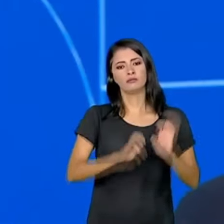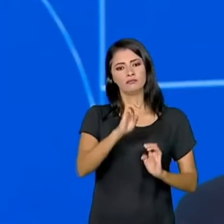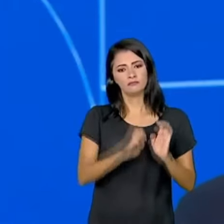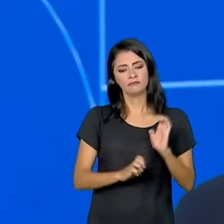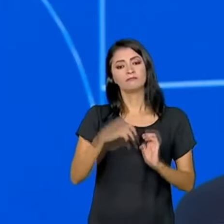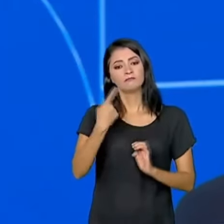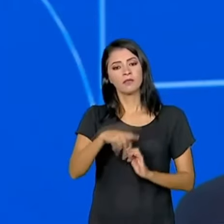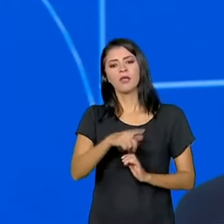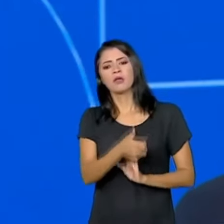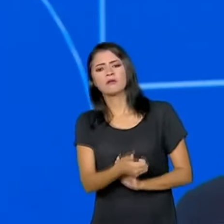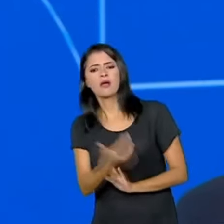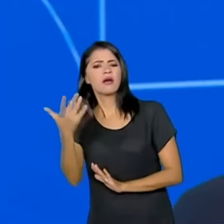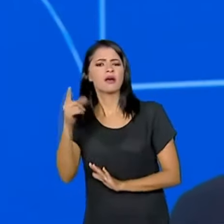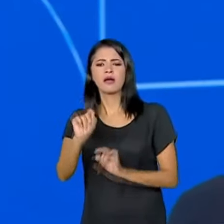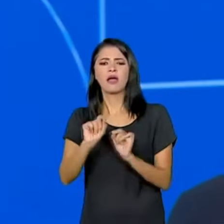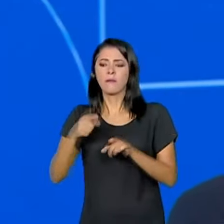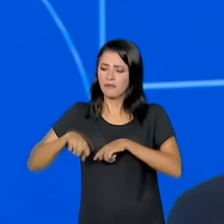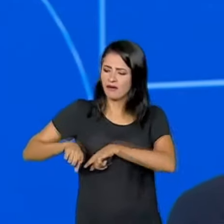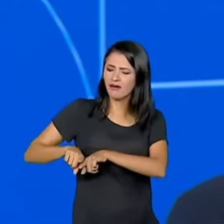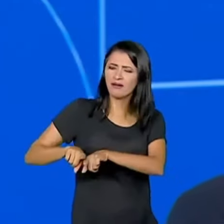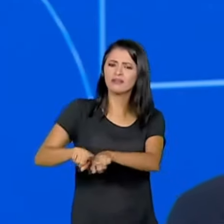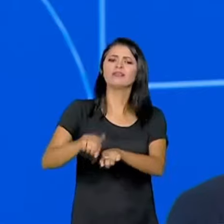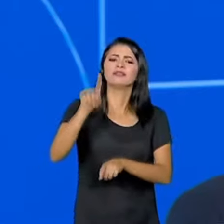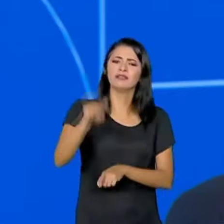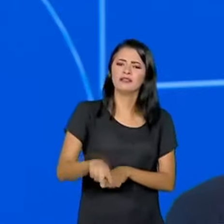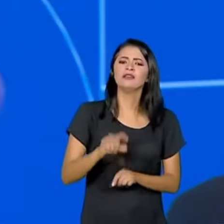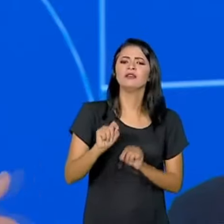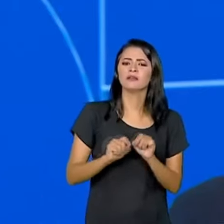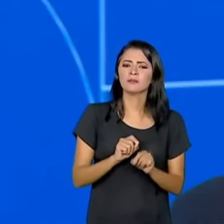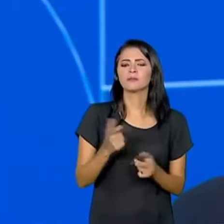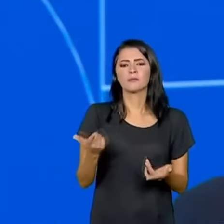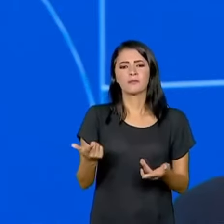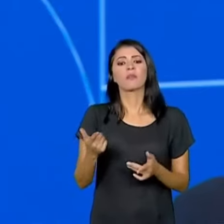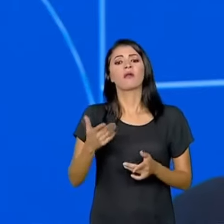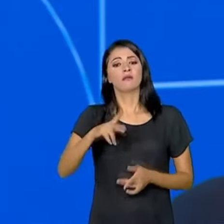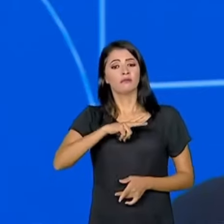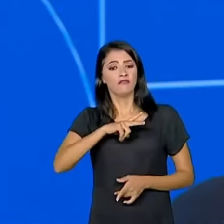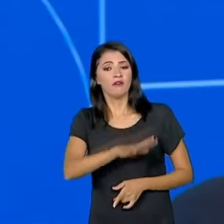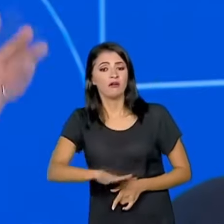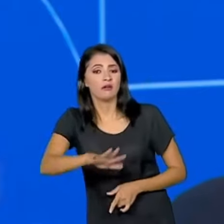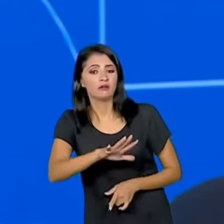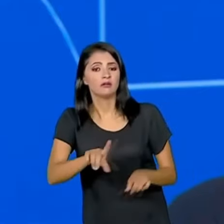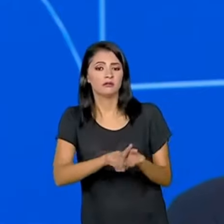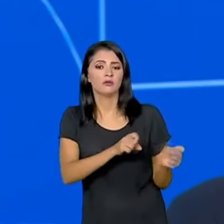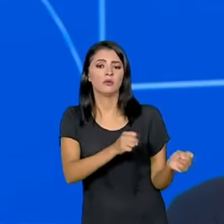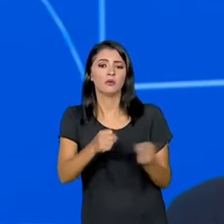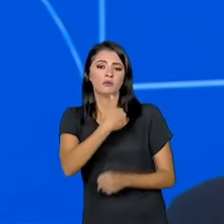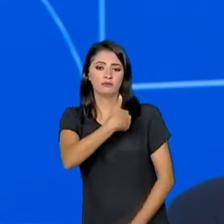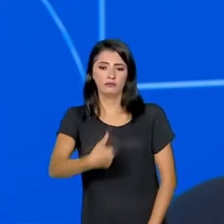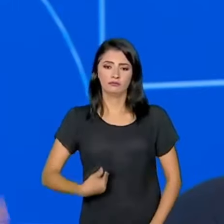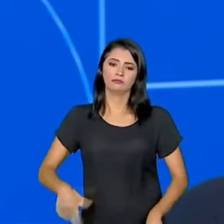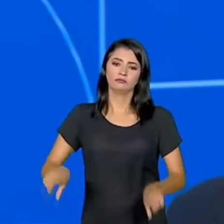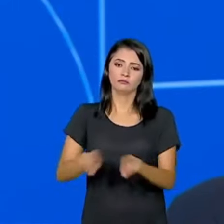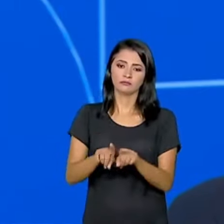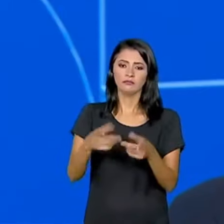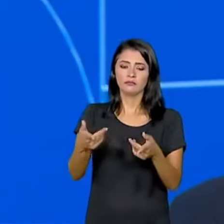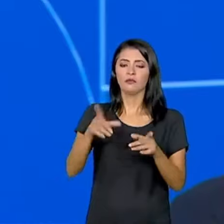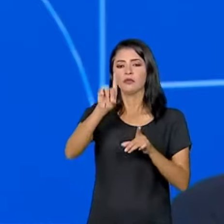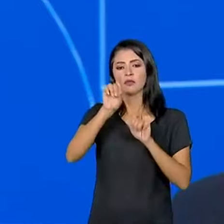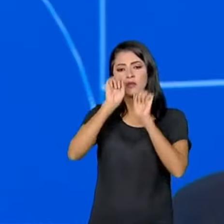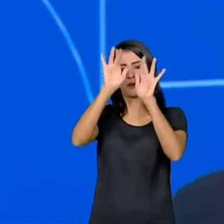tecnológico, elevar a competitividade da indústria nacional, orientar os investimentos, gerar oportunidades de emprego